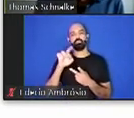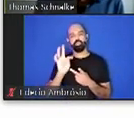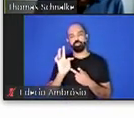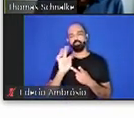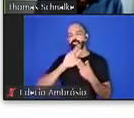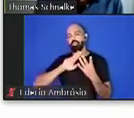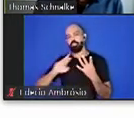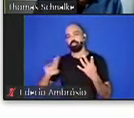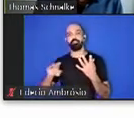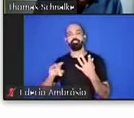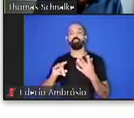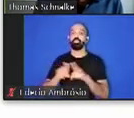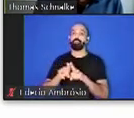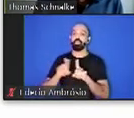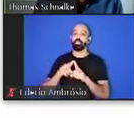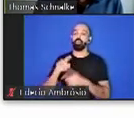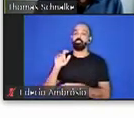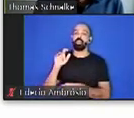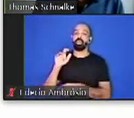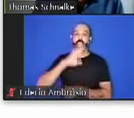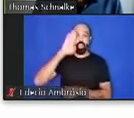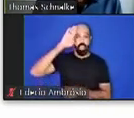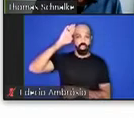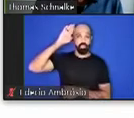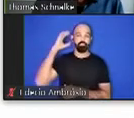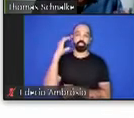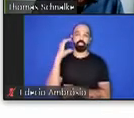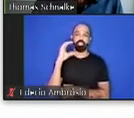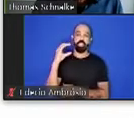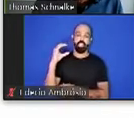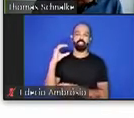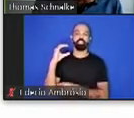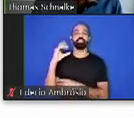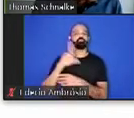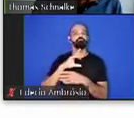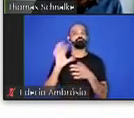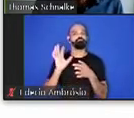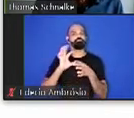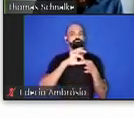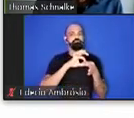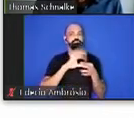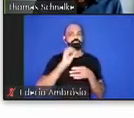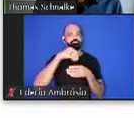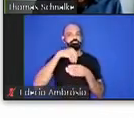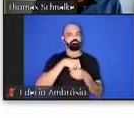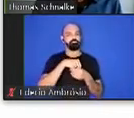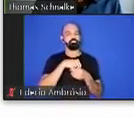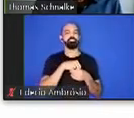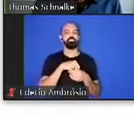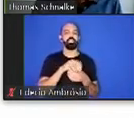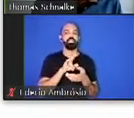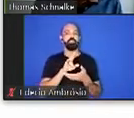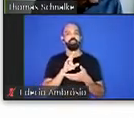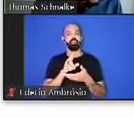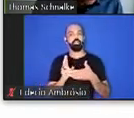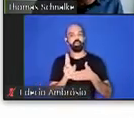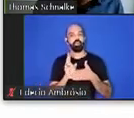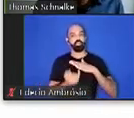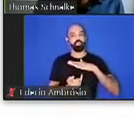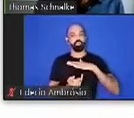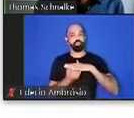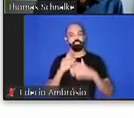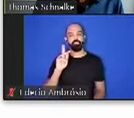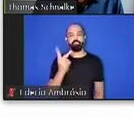Academia de Ciências. Também tem diversas conexões com a Fundação Humboldt.